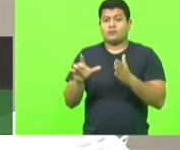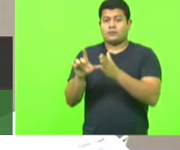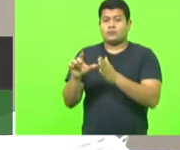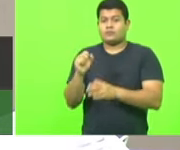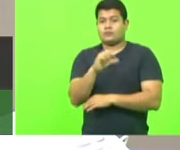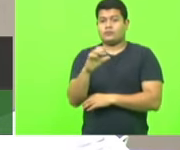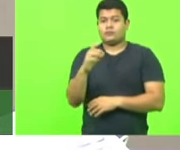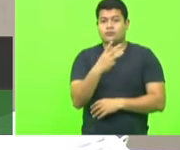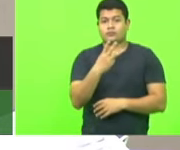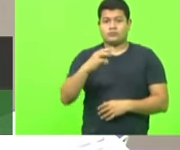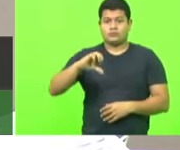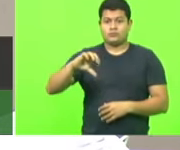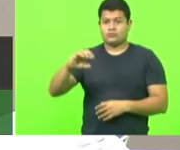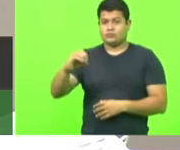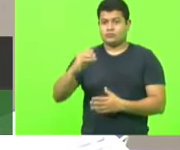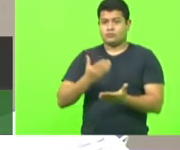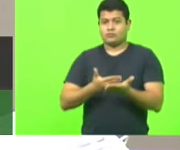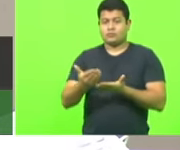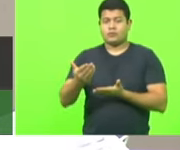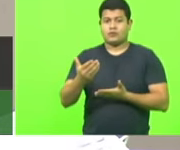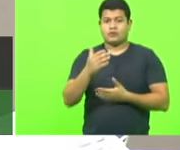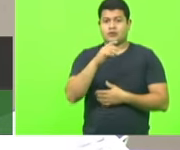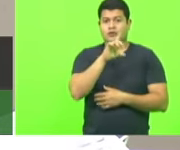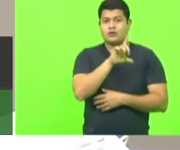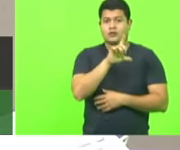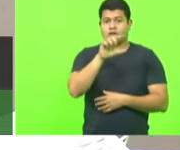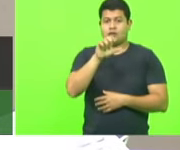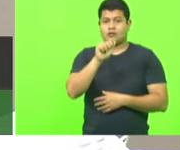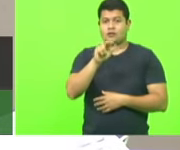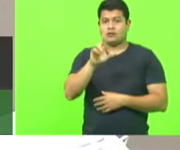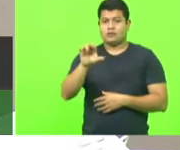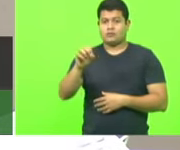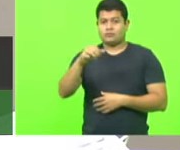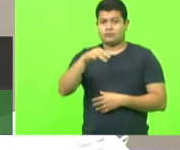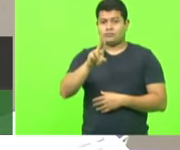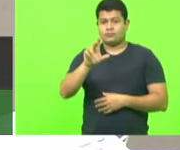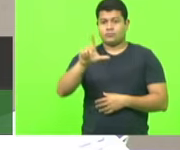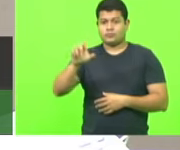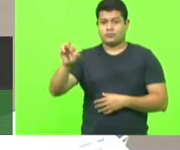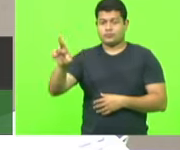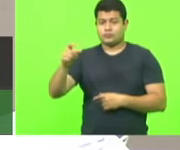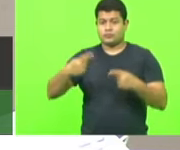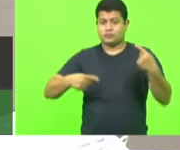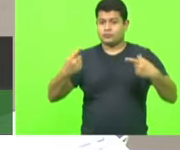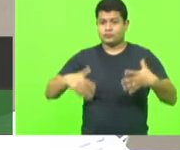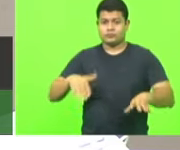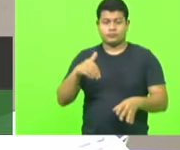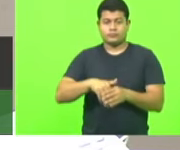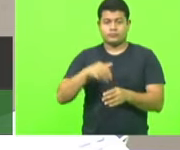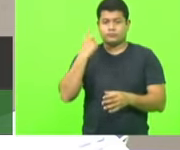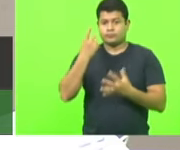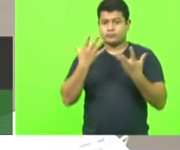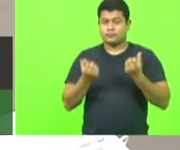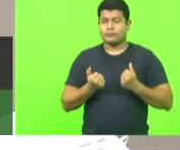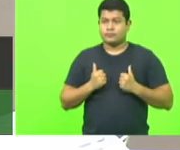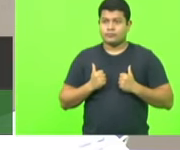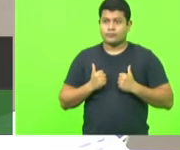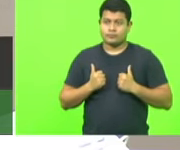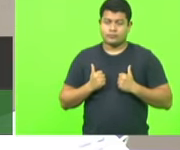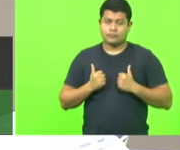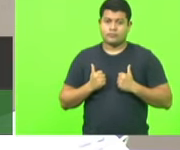SC-390, trecho a partir de Lauro Miller, em discussão. Não havendo quem queira discutir, em votação, deputados que aprovam permaneçam como se